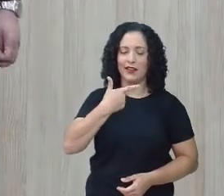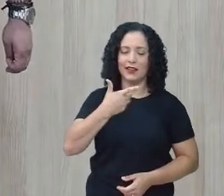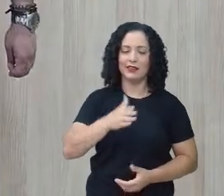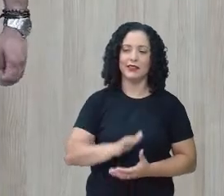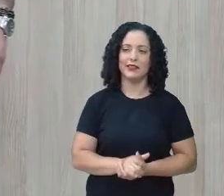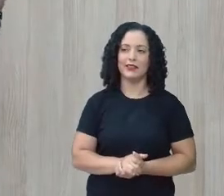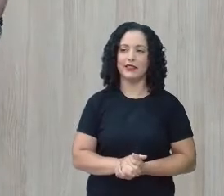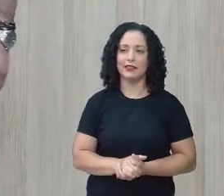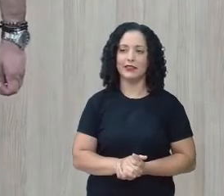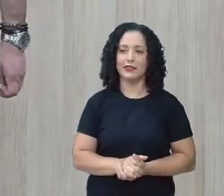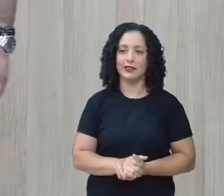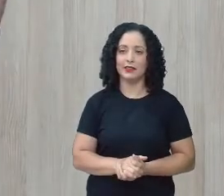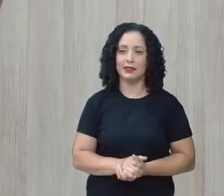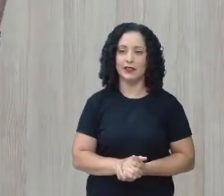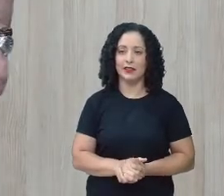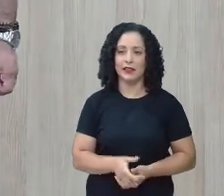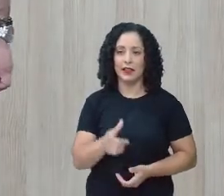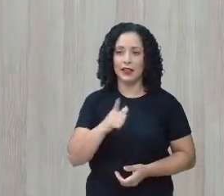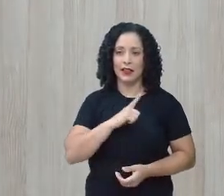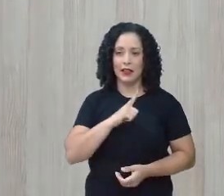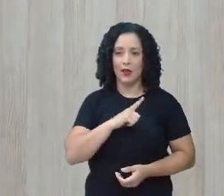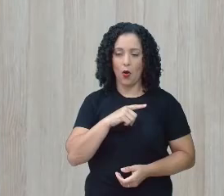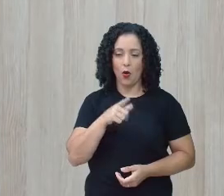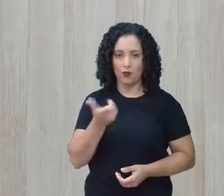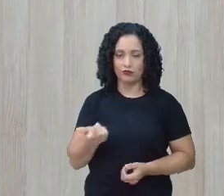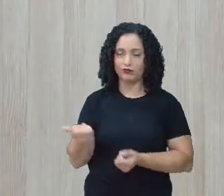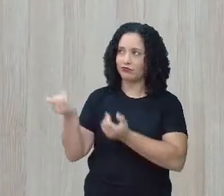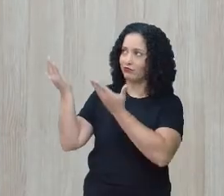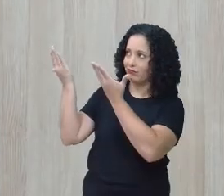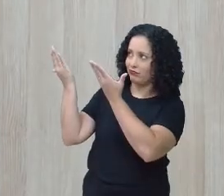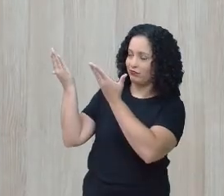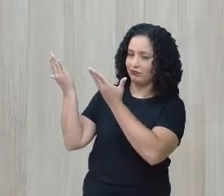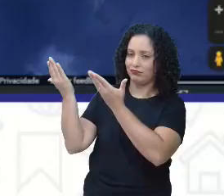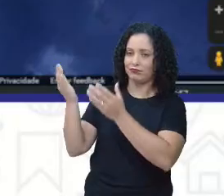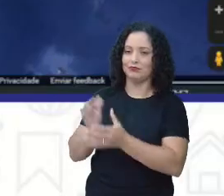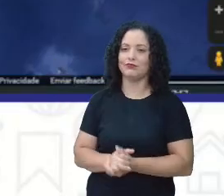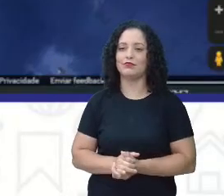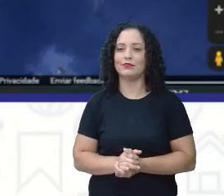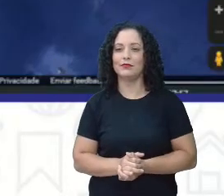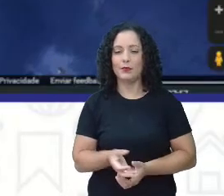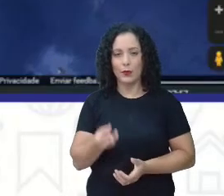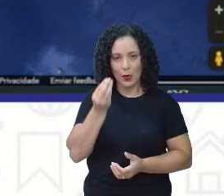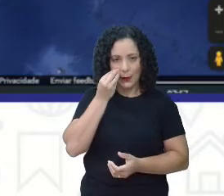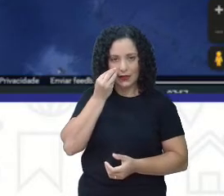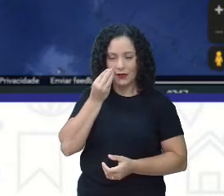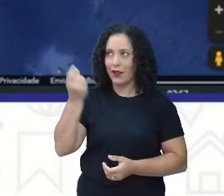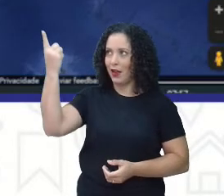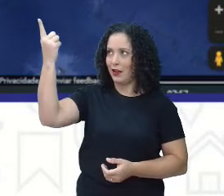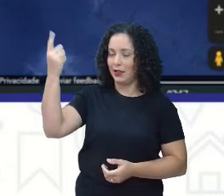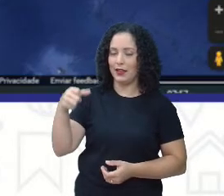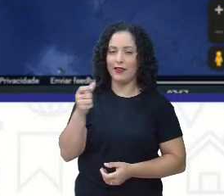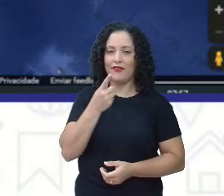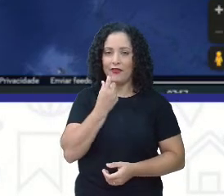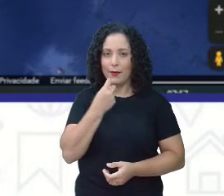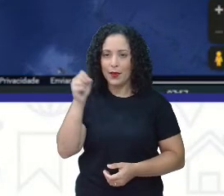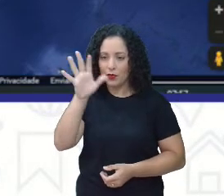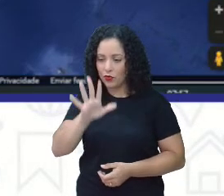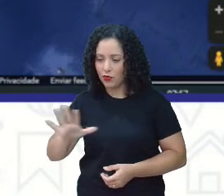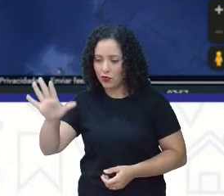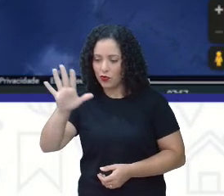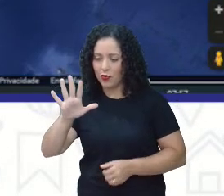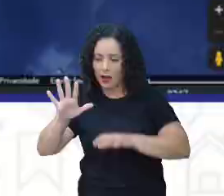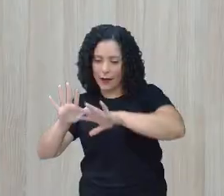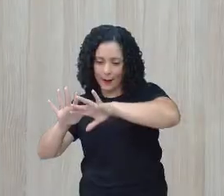Vejam só, deixa eu ver, tem aqui o mapa, eu coloquei aqui, ó, o Cabo da Boa Esperança, está aqui. Observa aqui, essa região a gente tem um oceano para